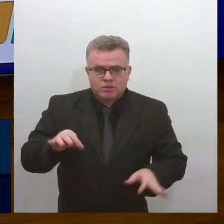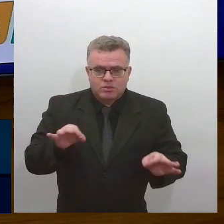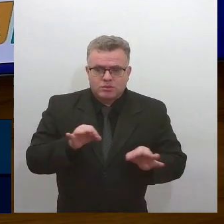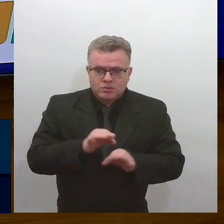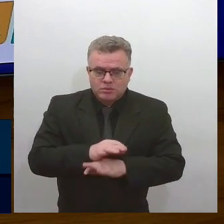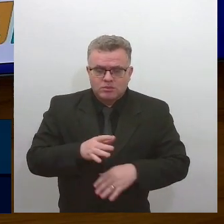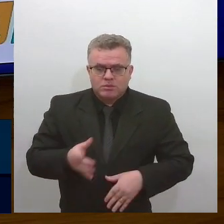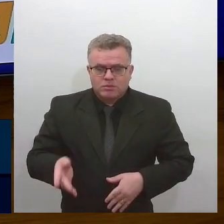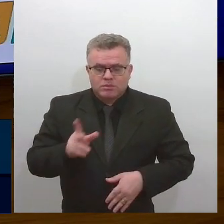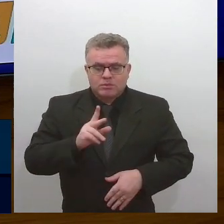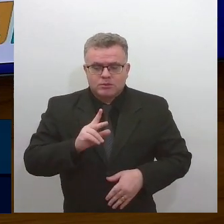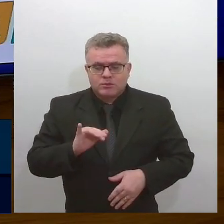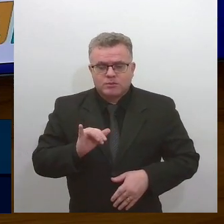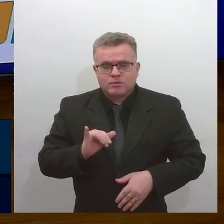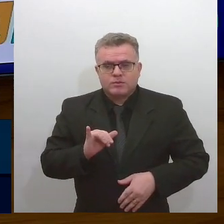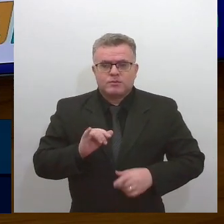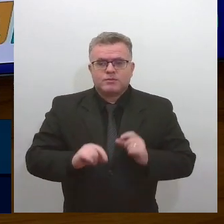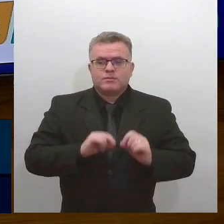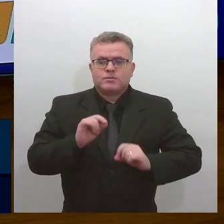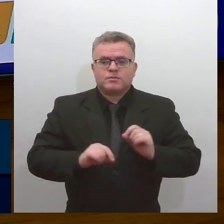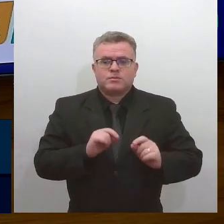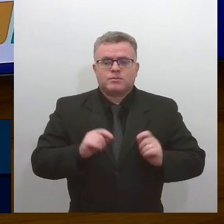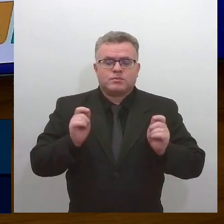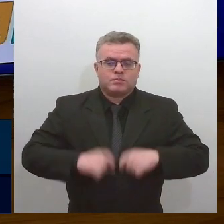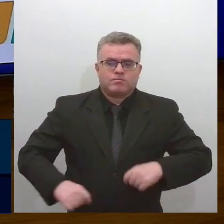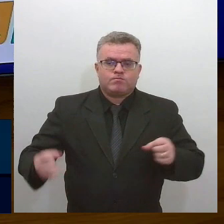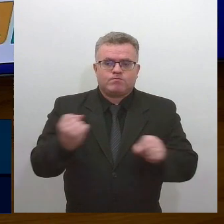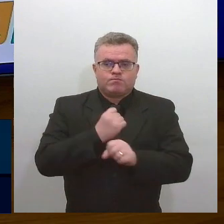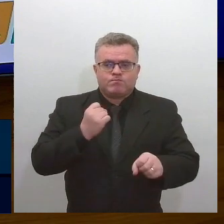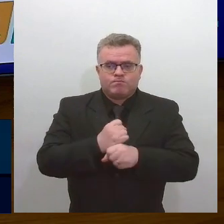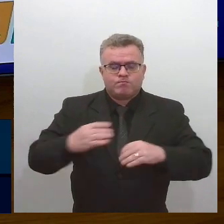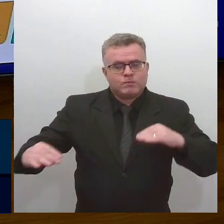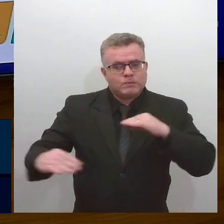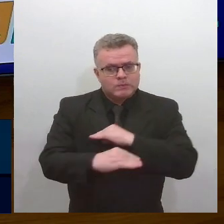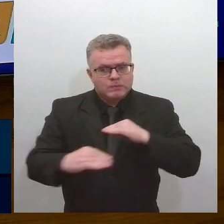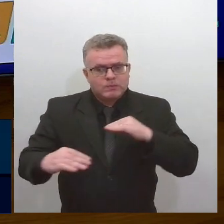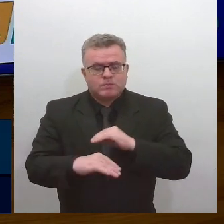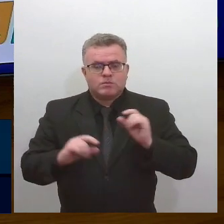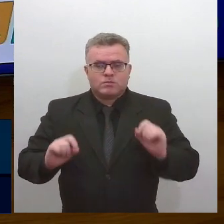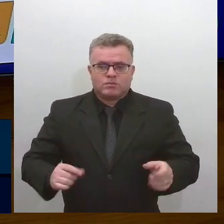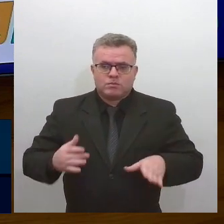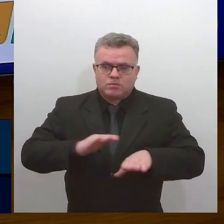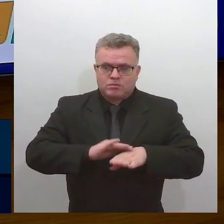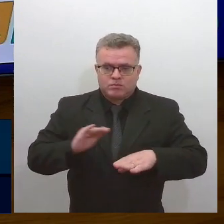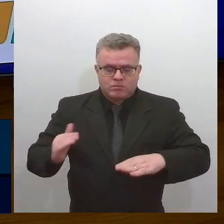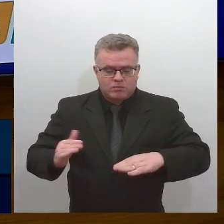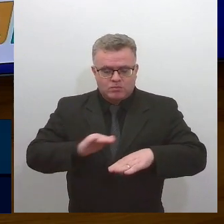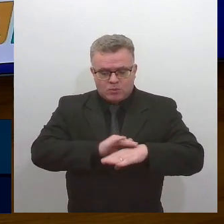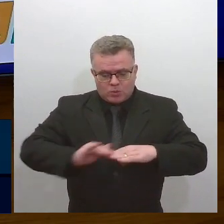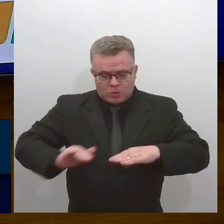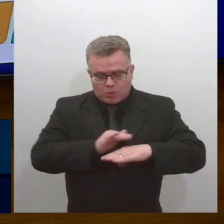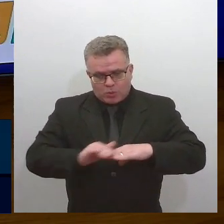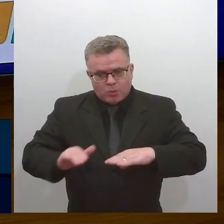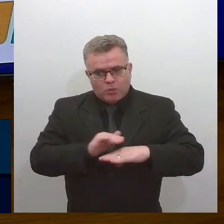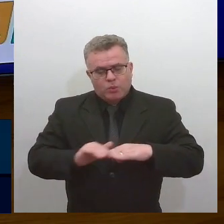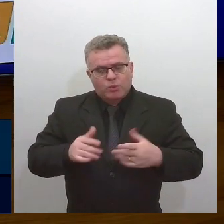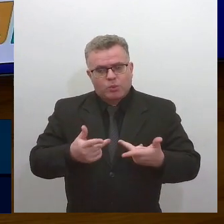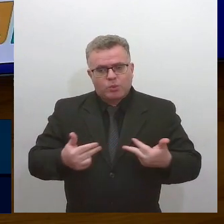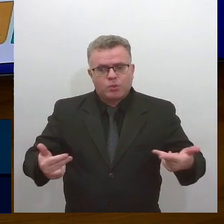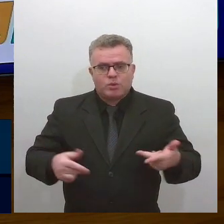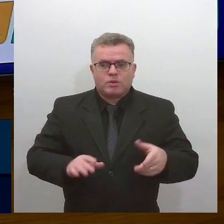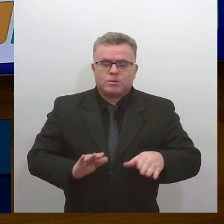rodovias restauração operação tapco até duplicação construção de viaduto construção de ferrovia construção de